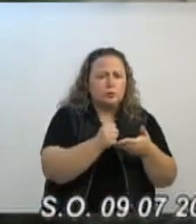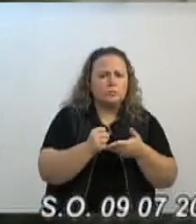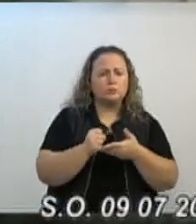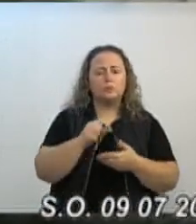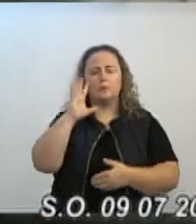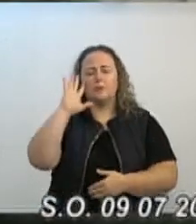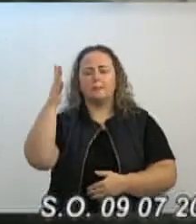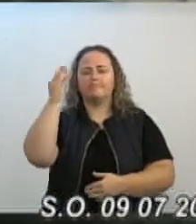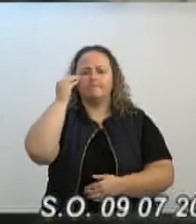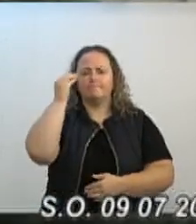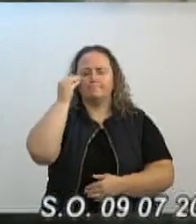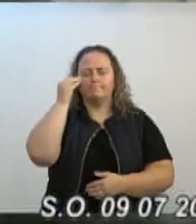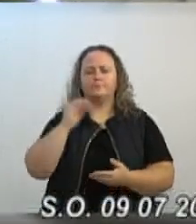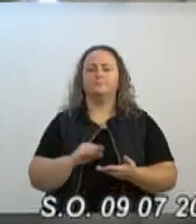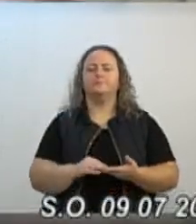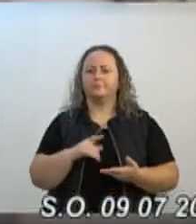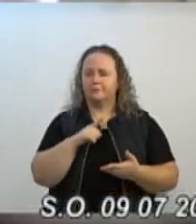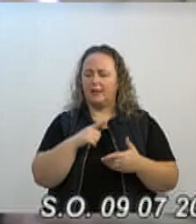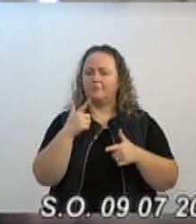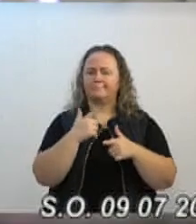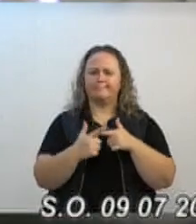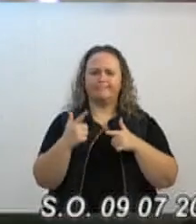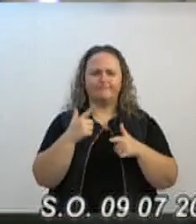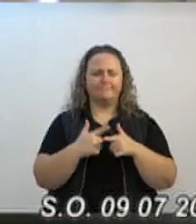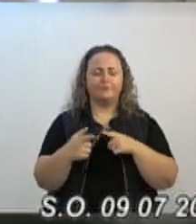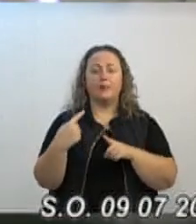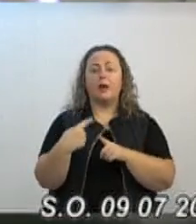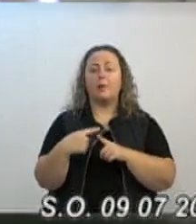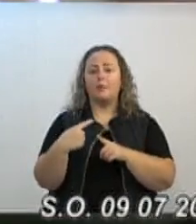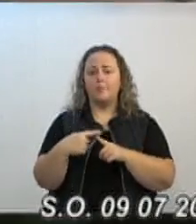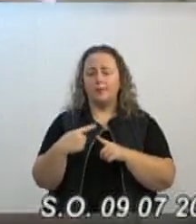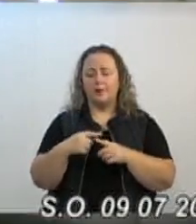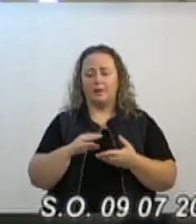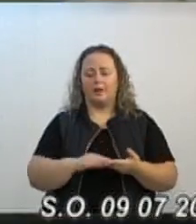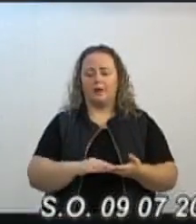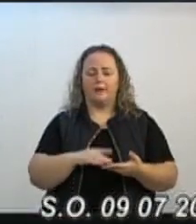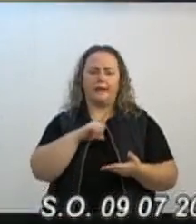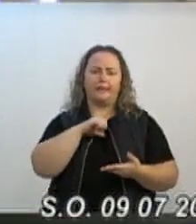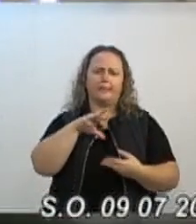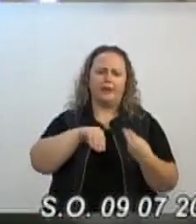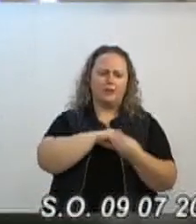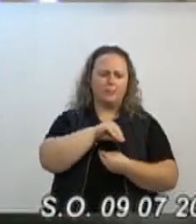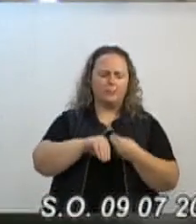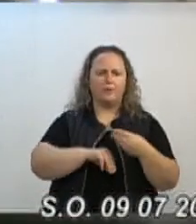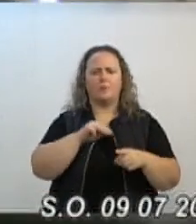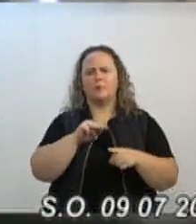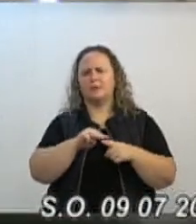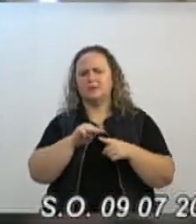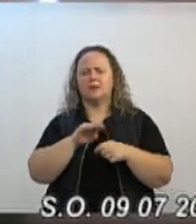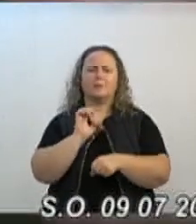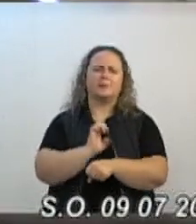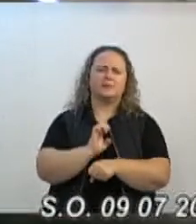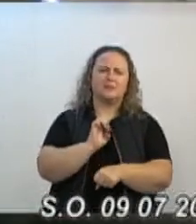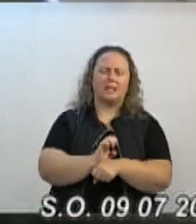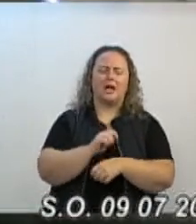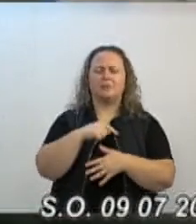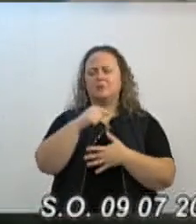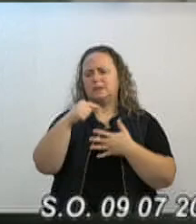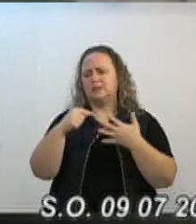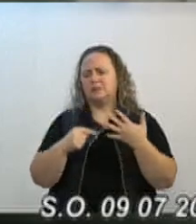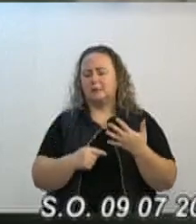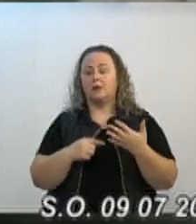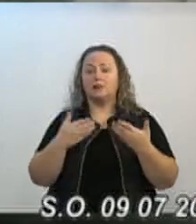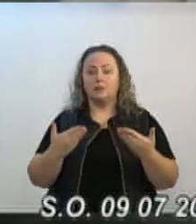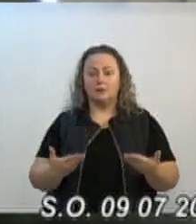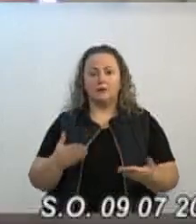resolver. É uma situação extremamente complexa, porque não envolve um caso só, envolve governo municipal, governo estadual, umas 6, 7 ações que têm que ser feitas, e o Índio